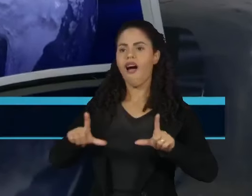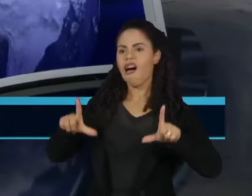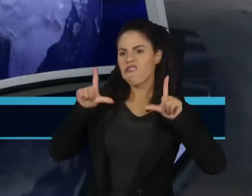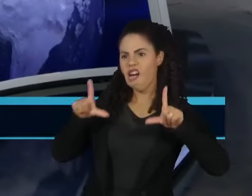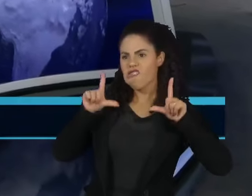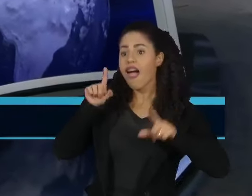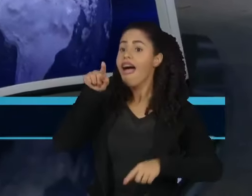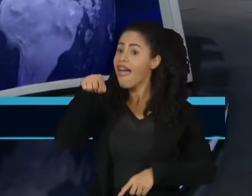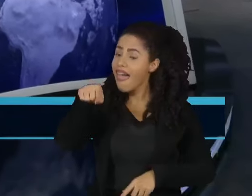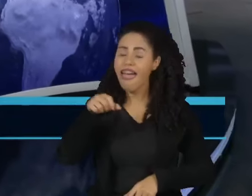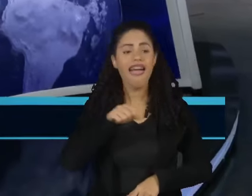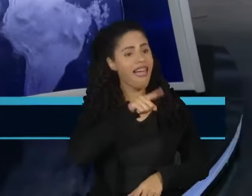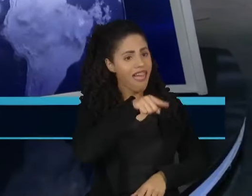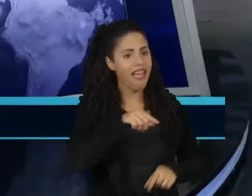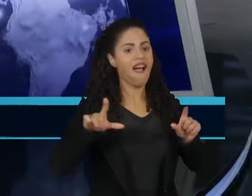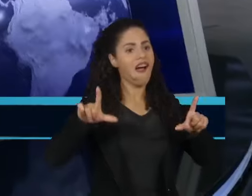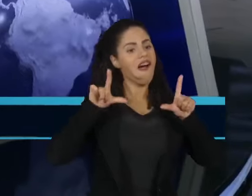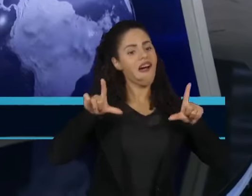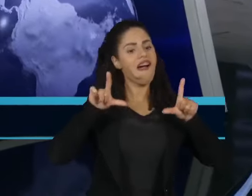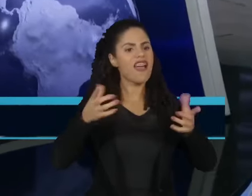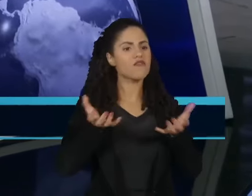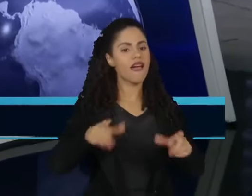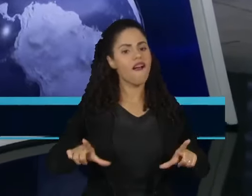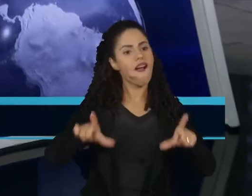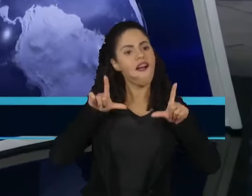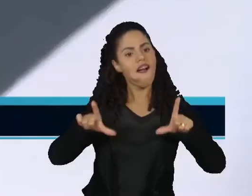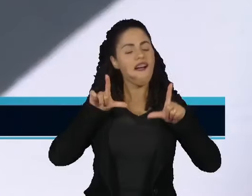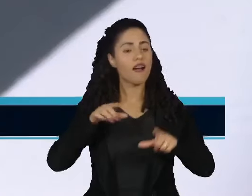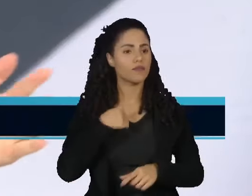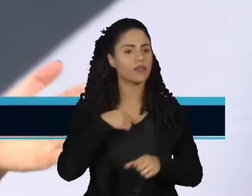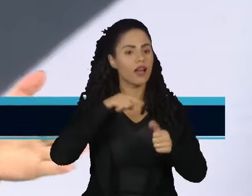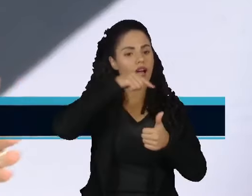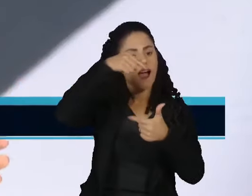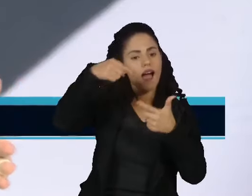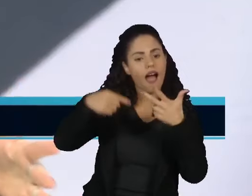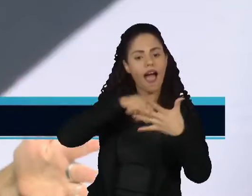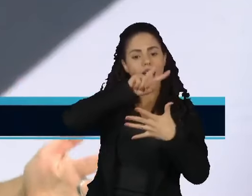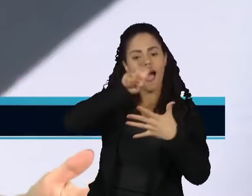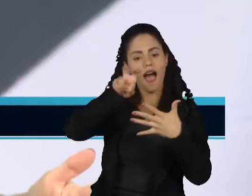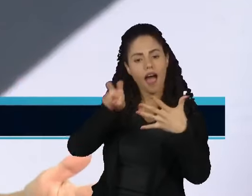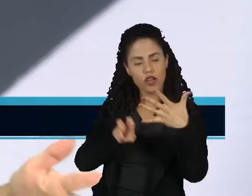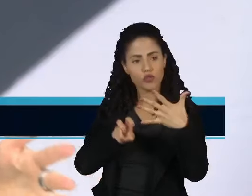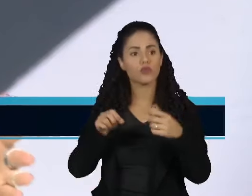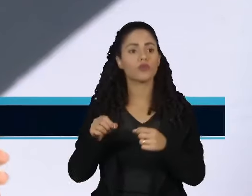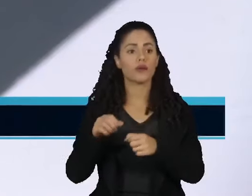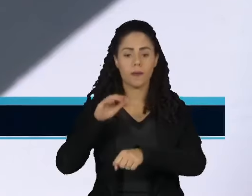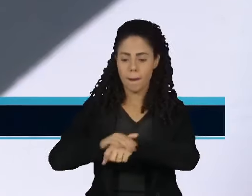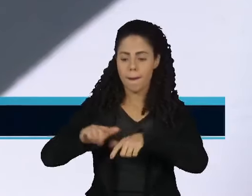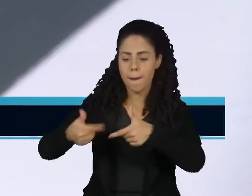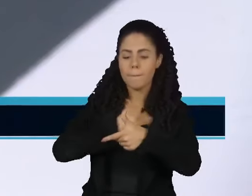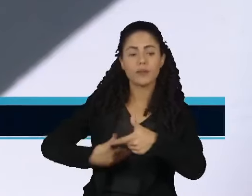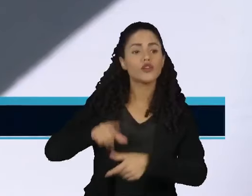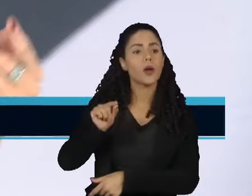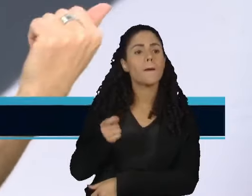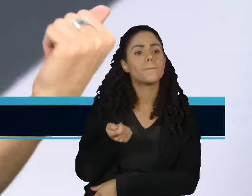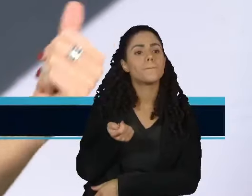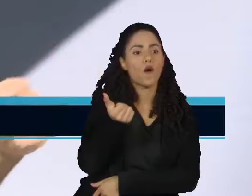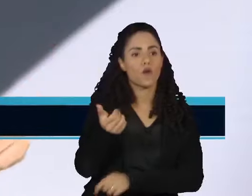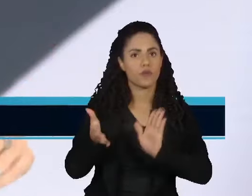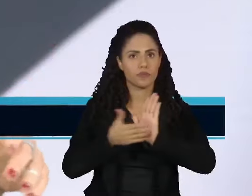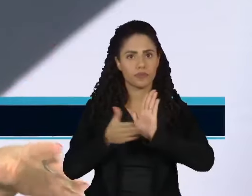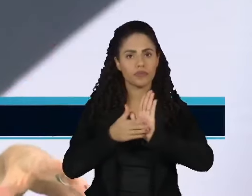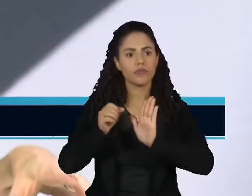de encurtar. Mas ele desloca também a capacidade, os assuntos, né? A gente está falando menos de política pública e até a candidata Marina